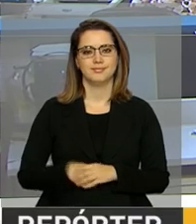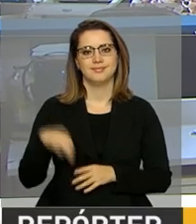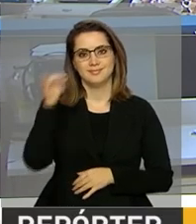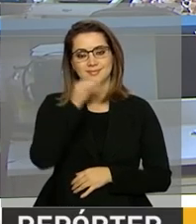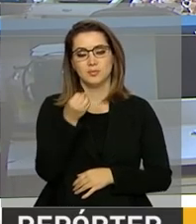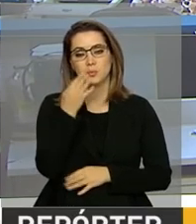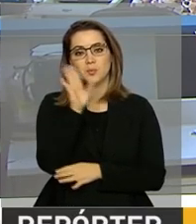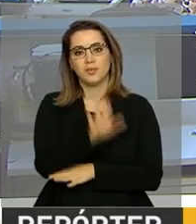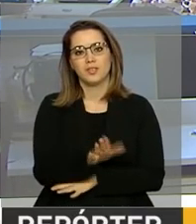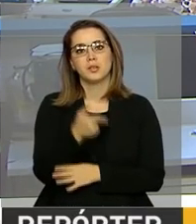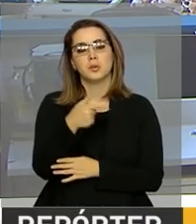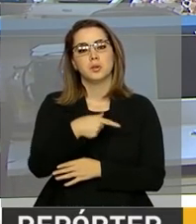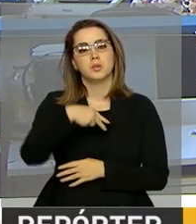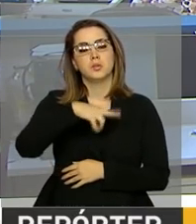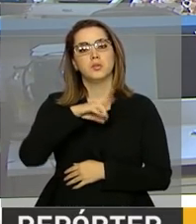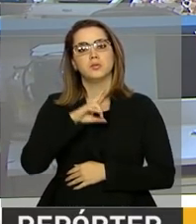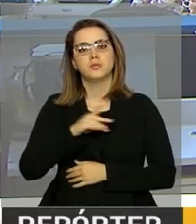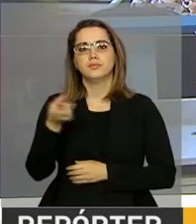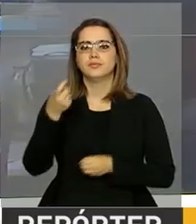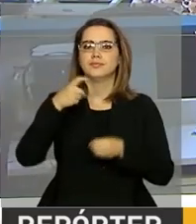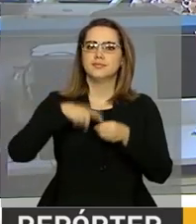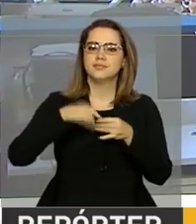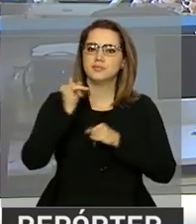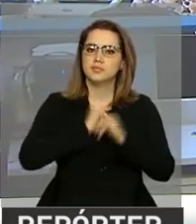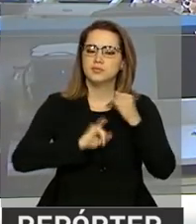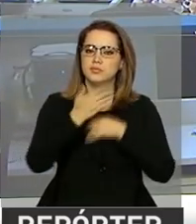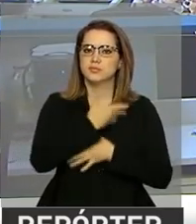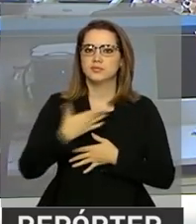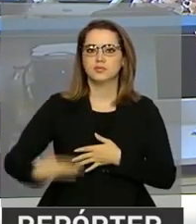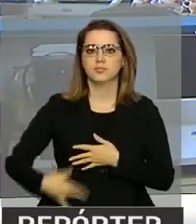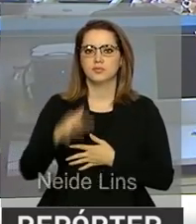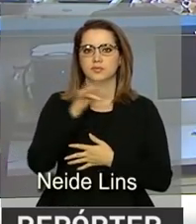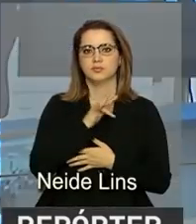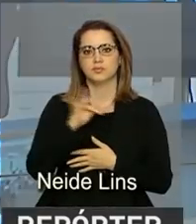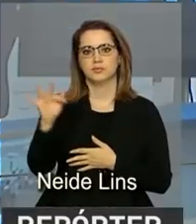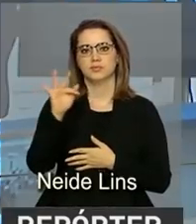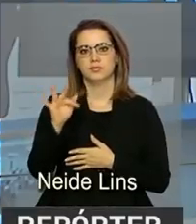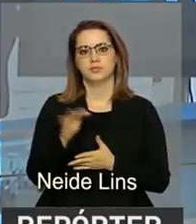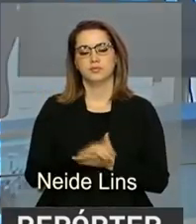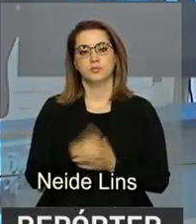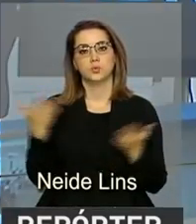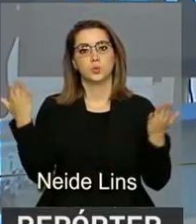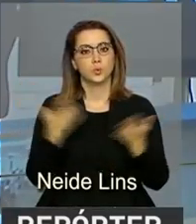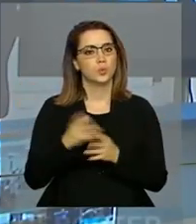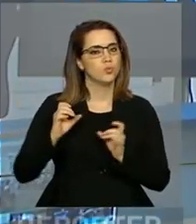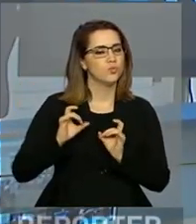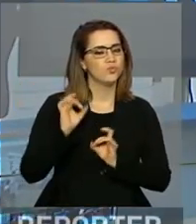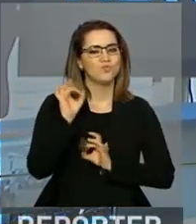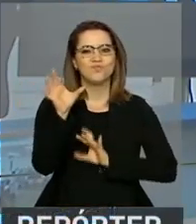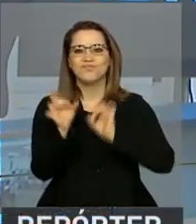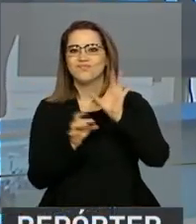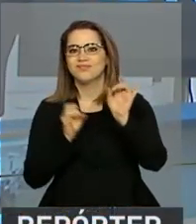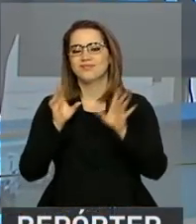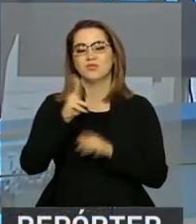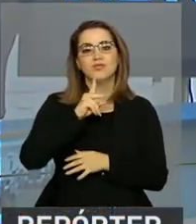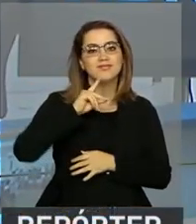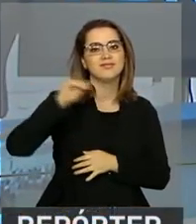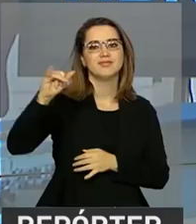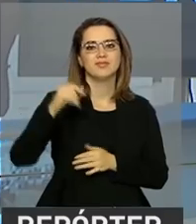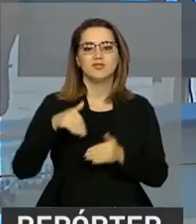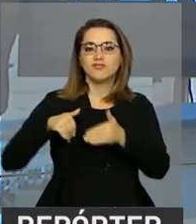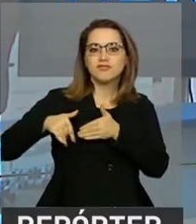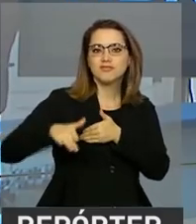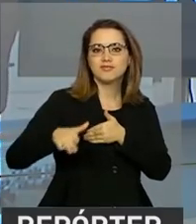Olá, boa tarde. O repórter NBR está de volta com as notícias do governo federal. E hoje é o grande dia. A abertura dos